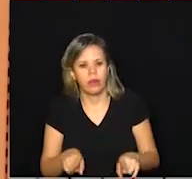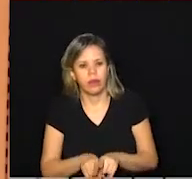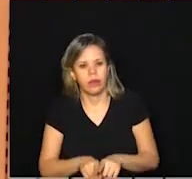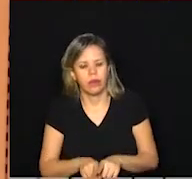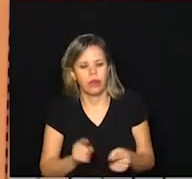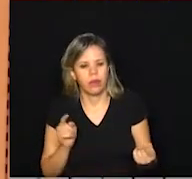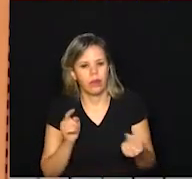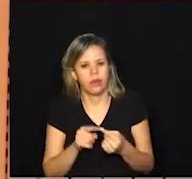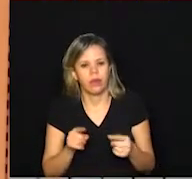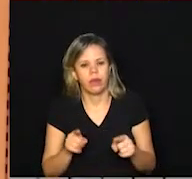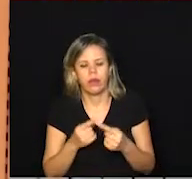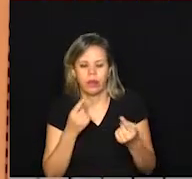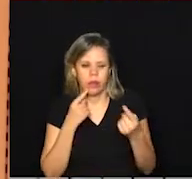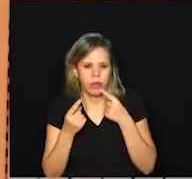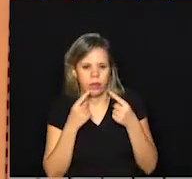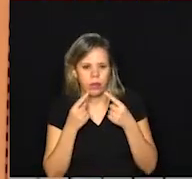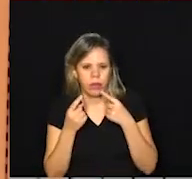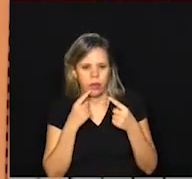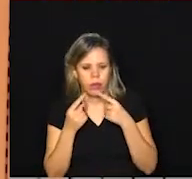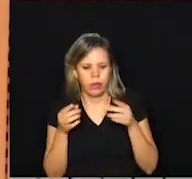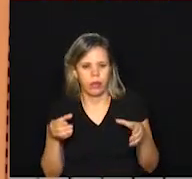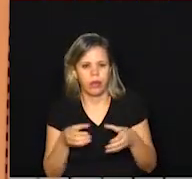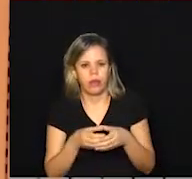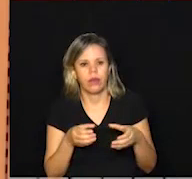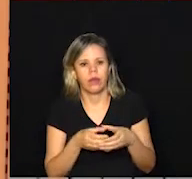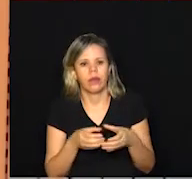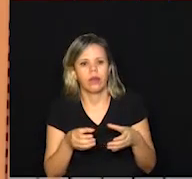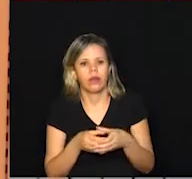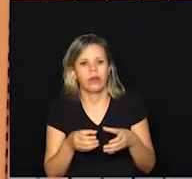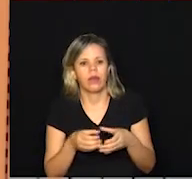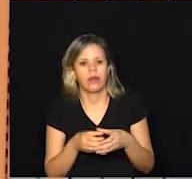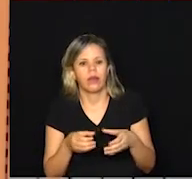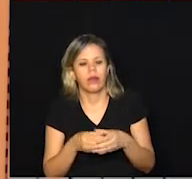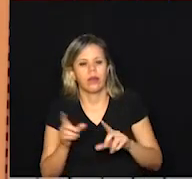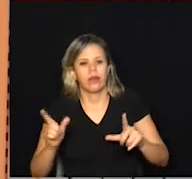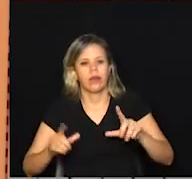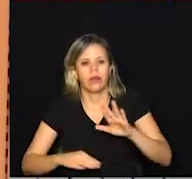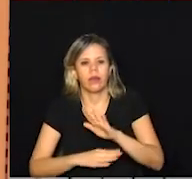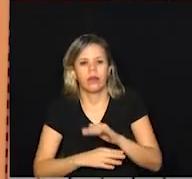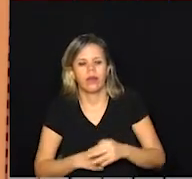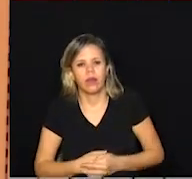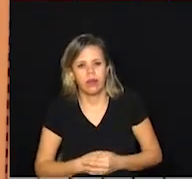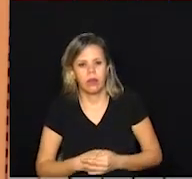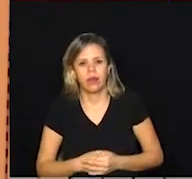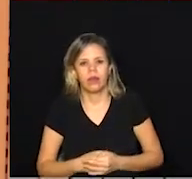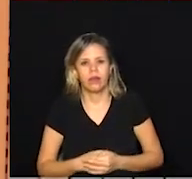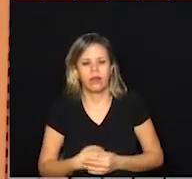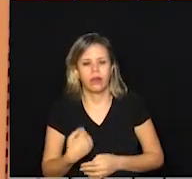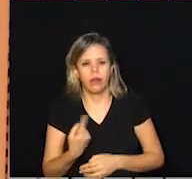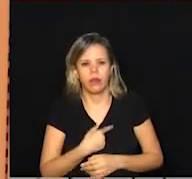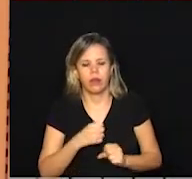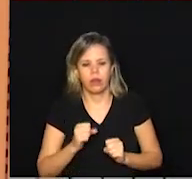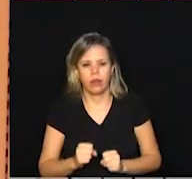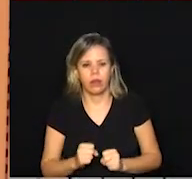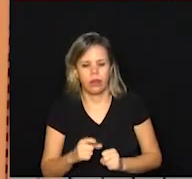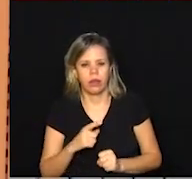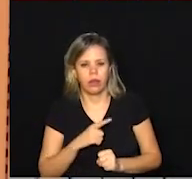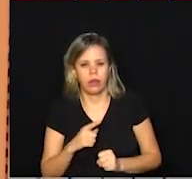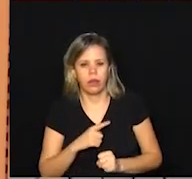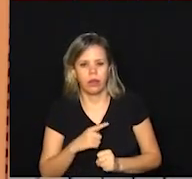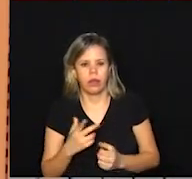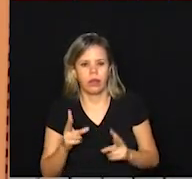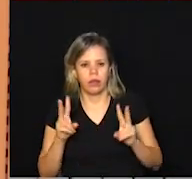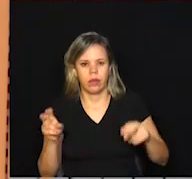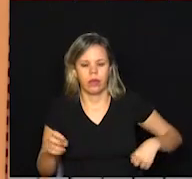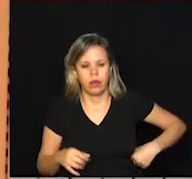nessa linha também dialogar aqui com a equipe da da TV Câmara direção aí para que possamos pautar né